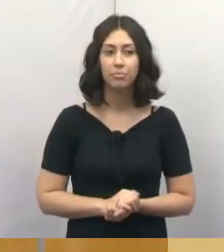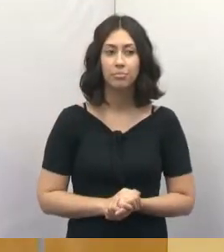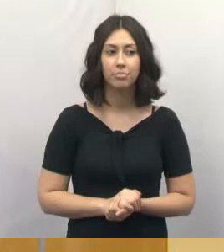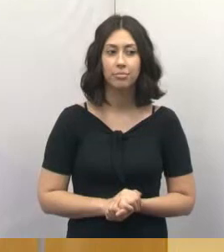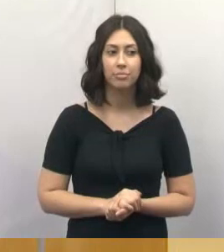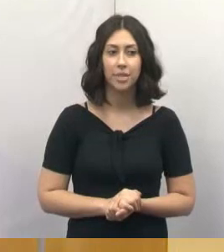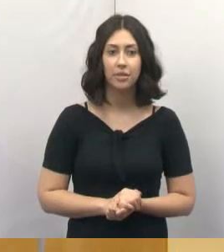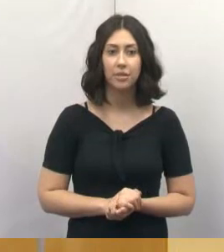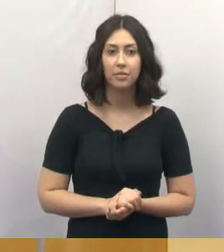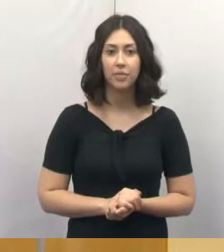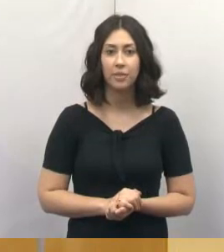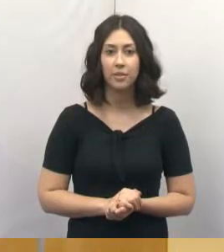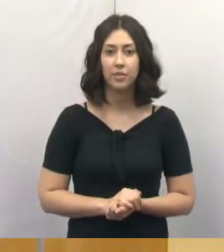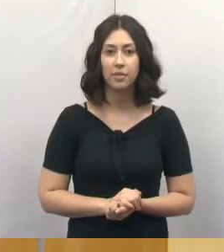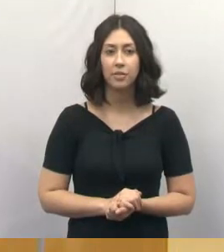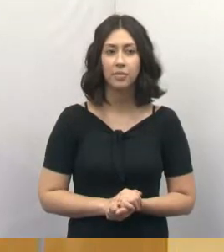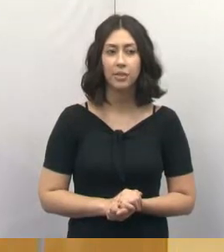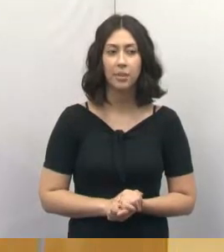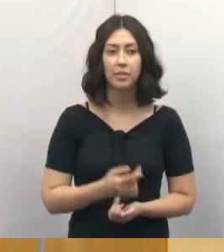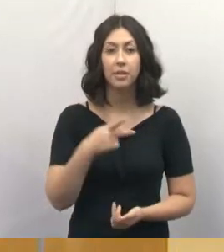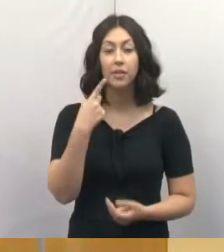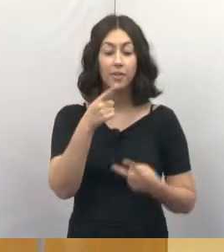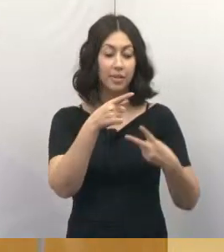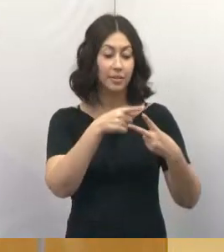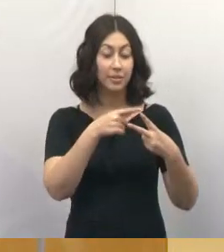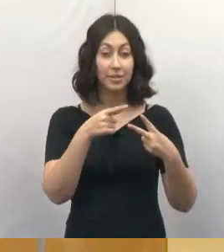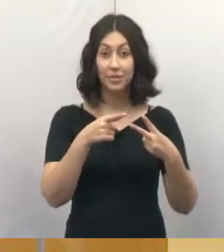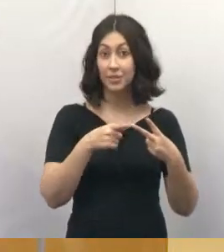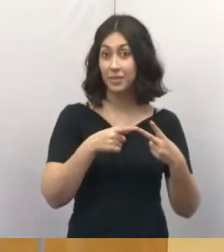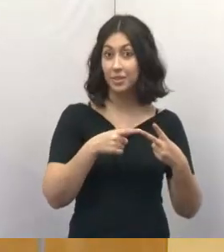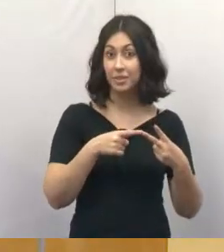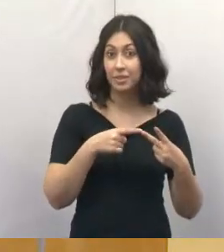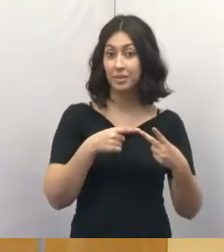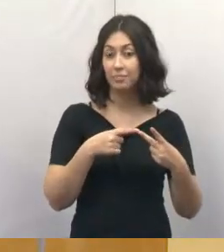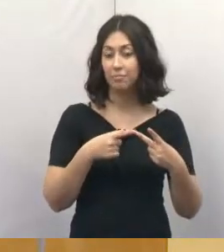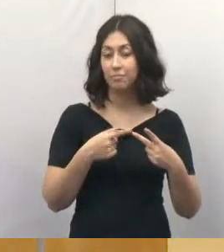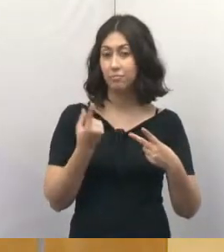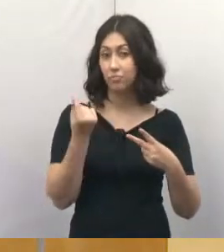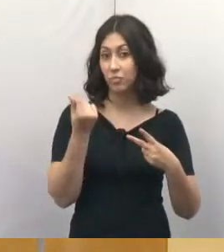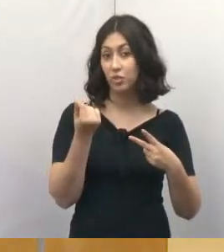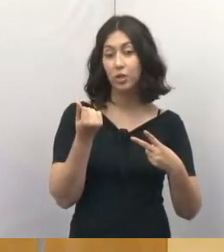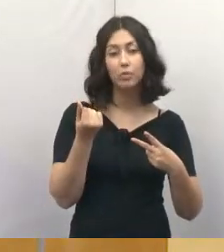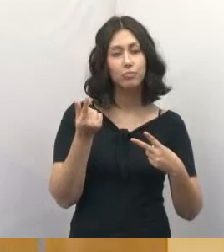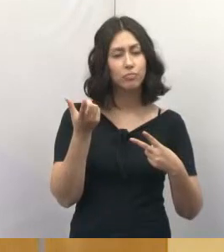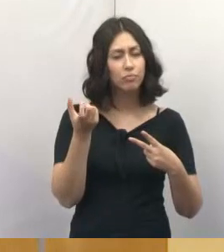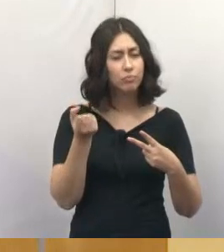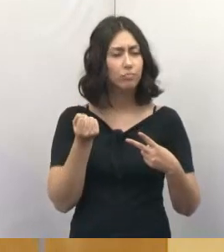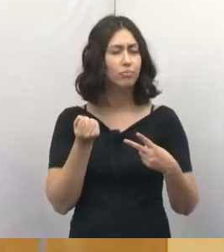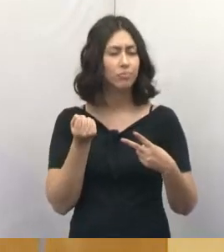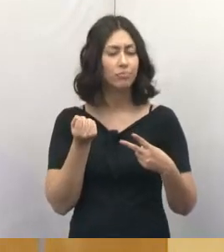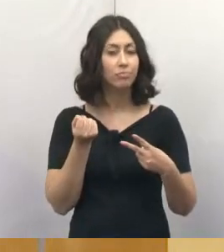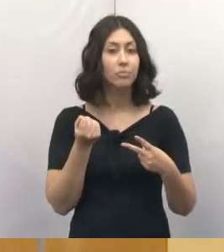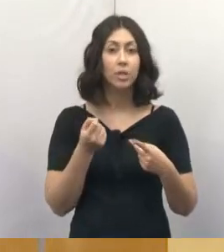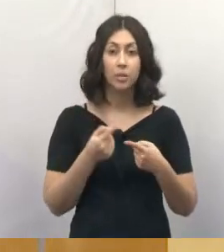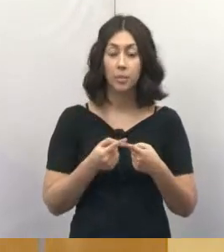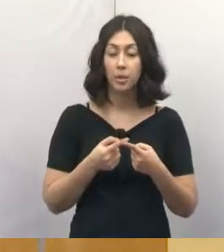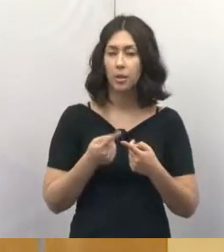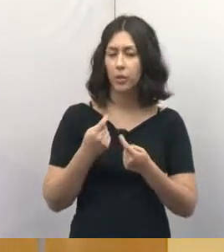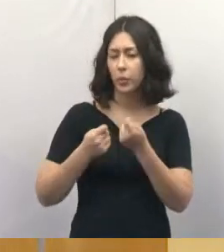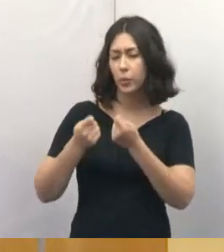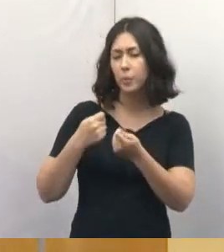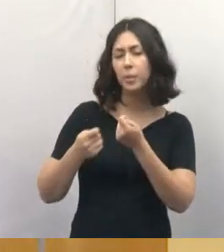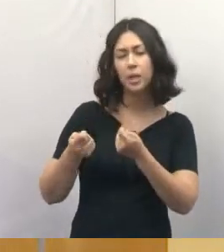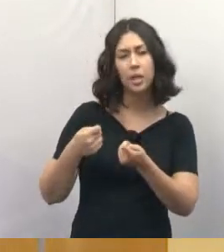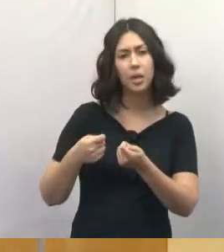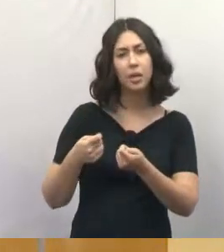entrando em dois princípios, né? Da economicidade, porque, obviamente, as pessoas não